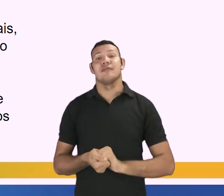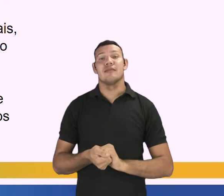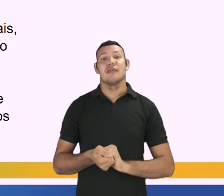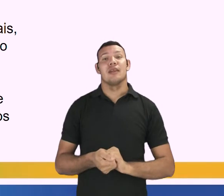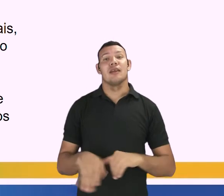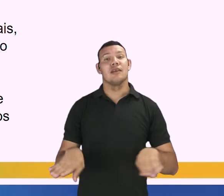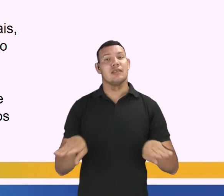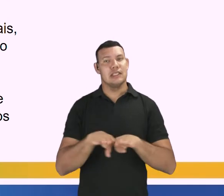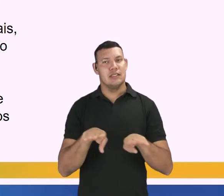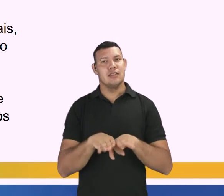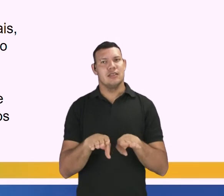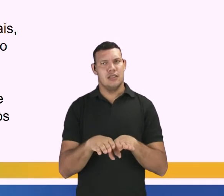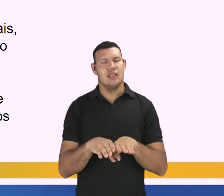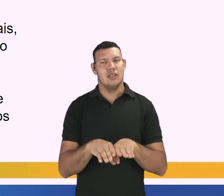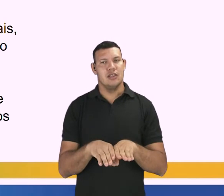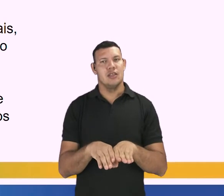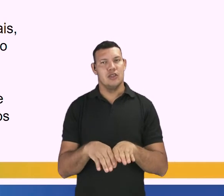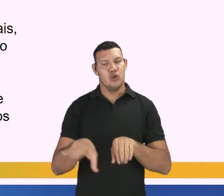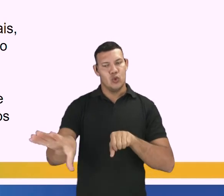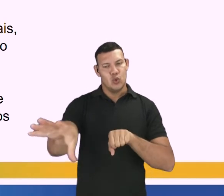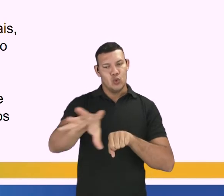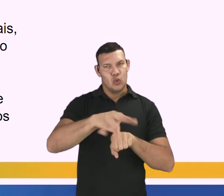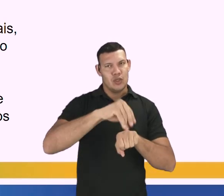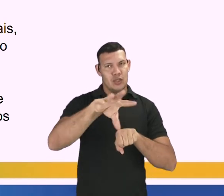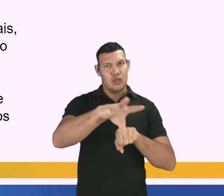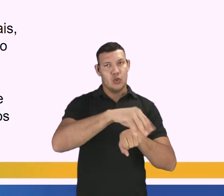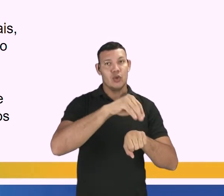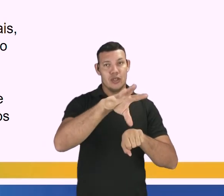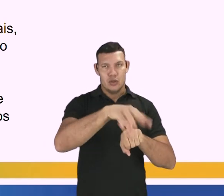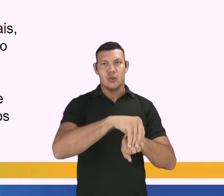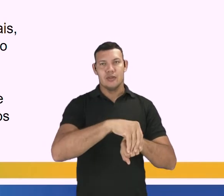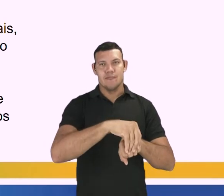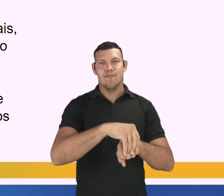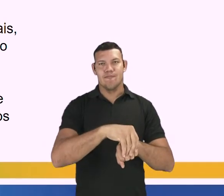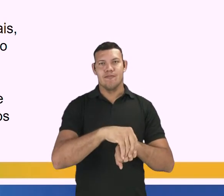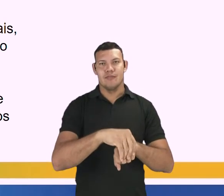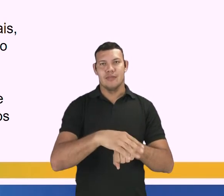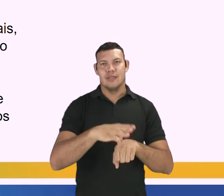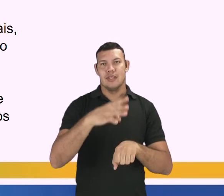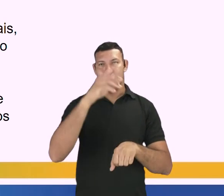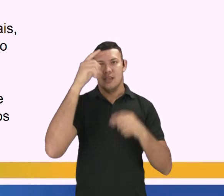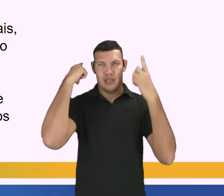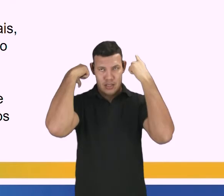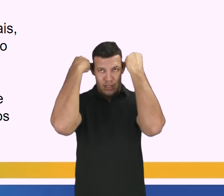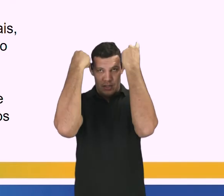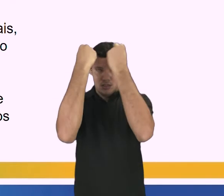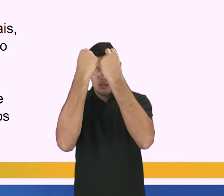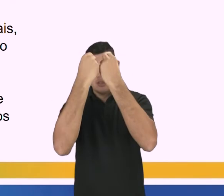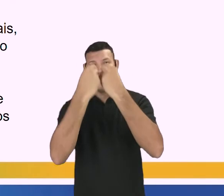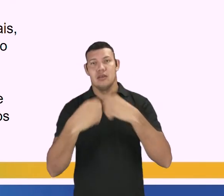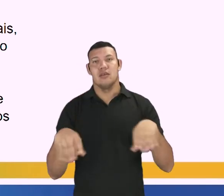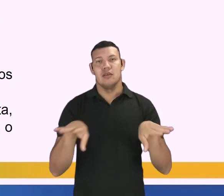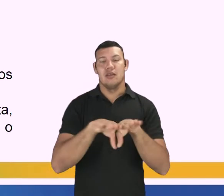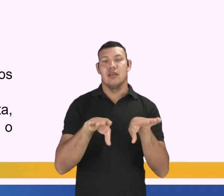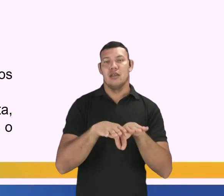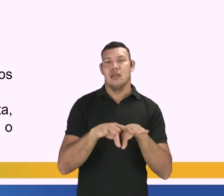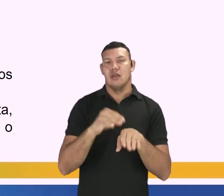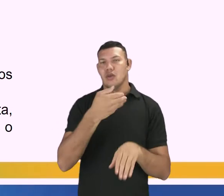eles resgataram um pouquinho dos gregos e foram buscar lá nos orientais um pouco dessa contribuição na